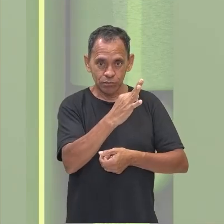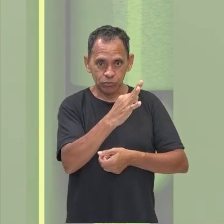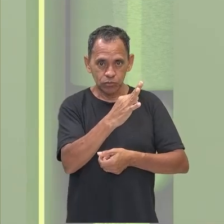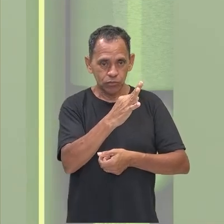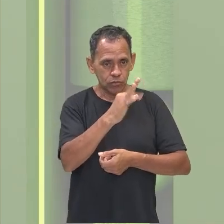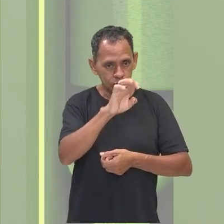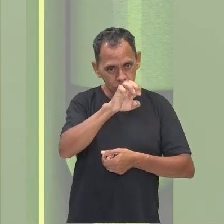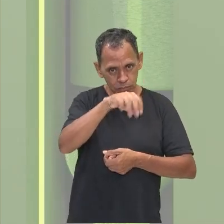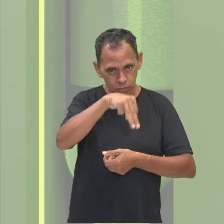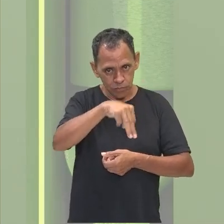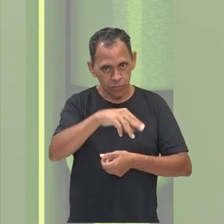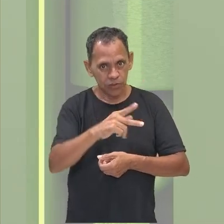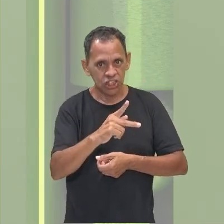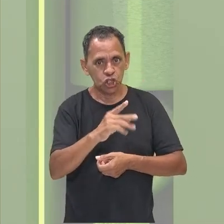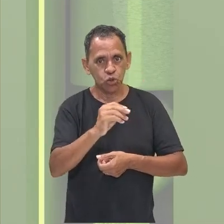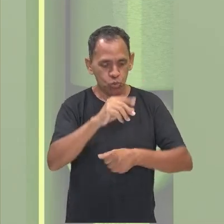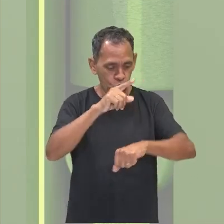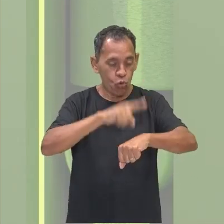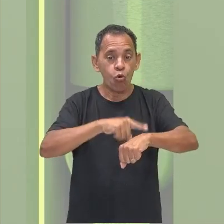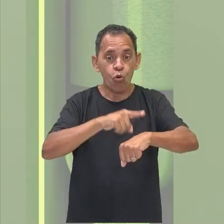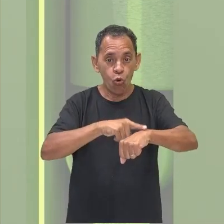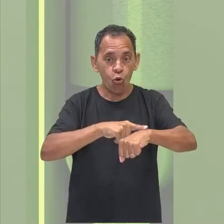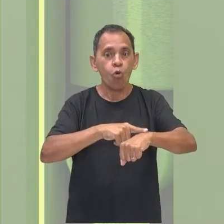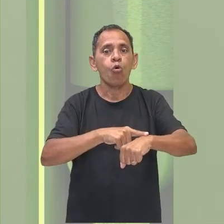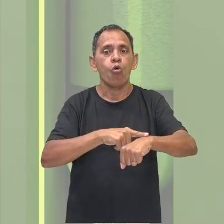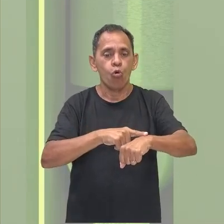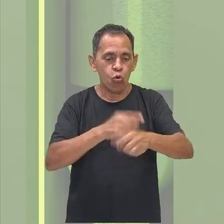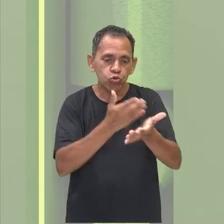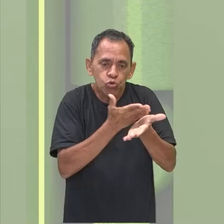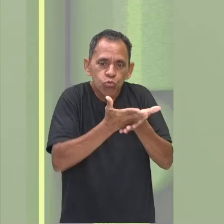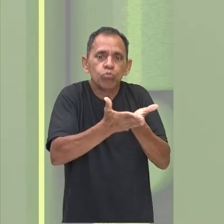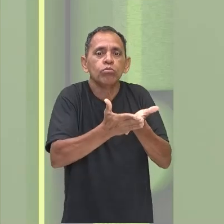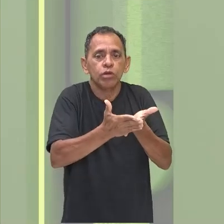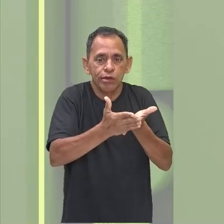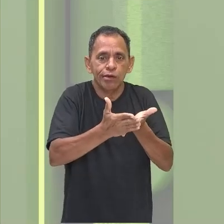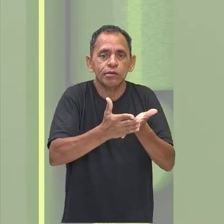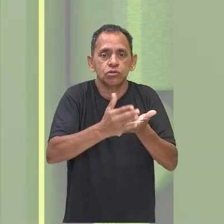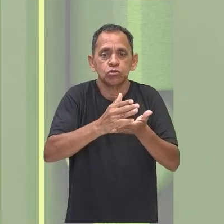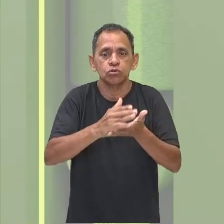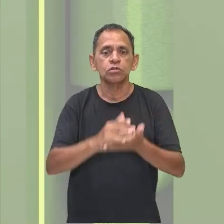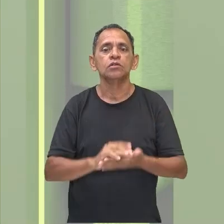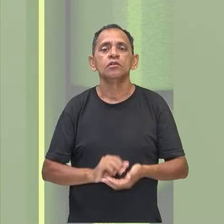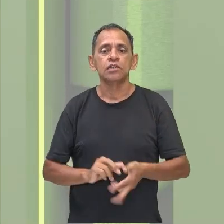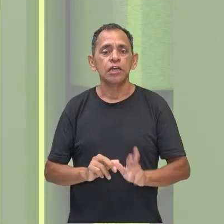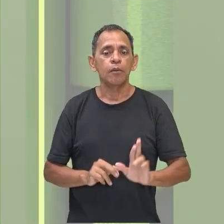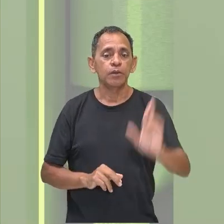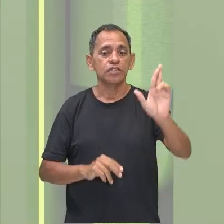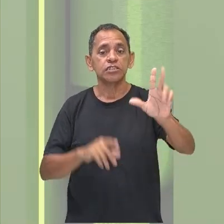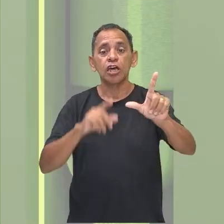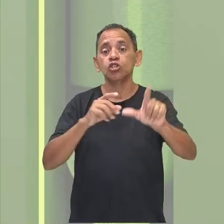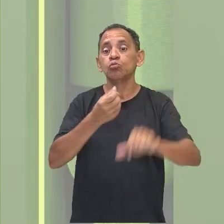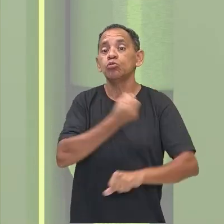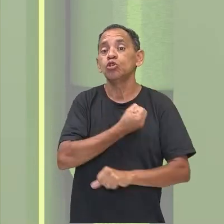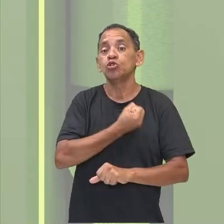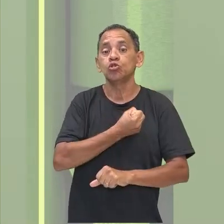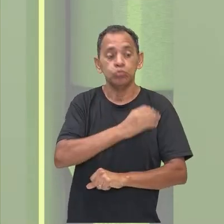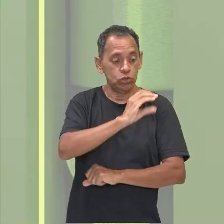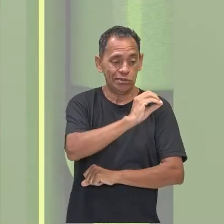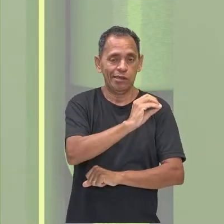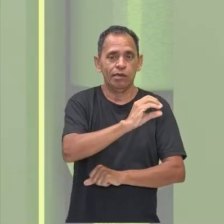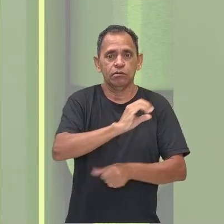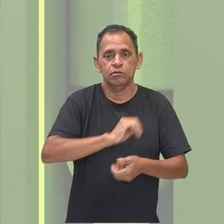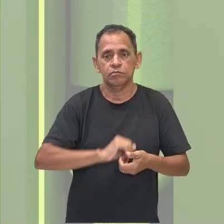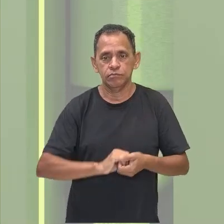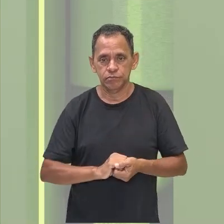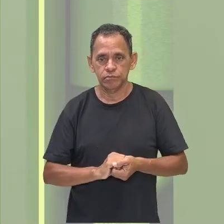cinemática o tempo é que manda em tudo tá pessoal anota isso depois com o tempo vai amadurecer essa tua ideia mas o